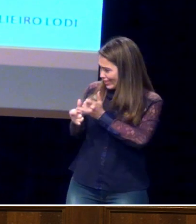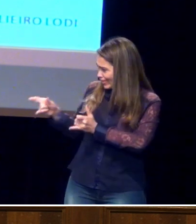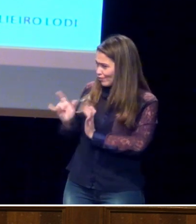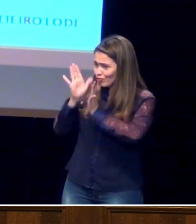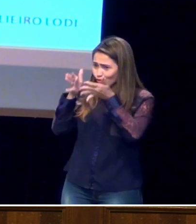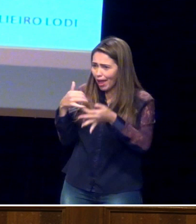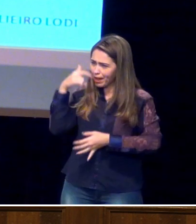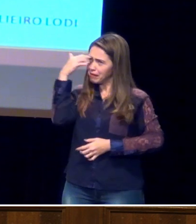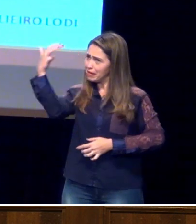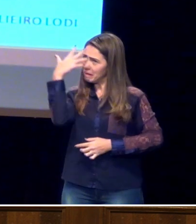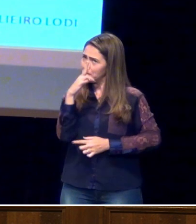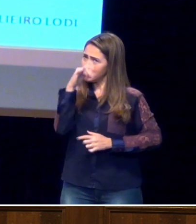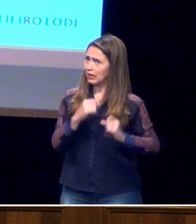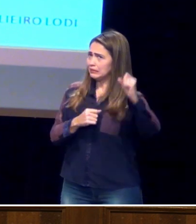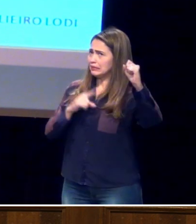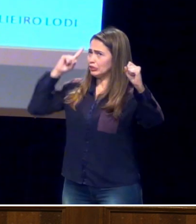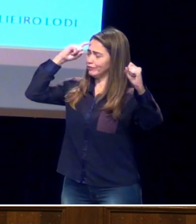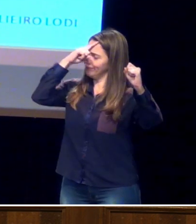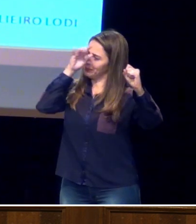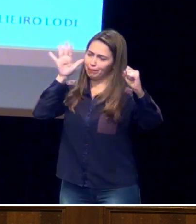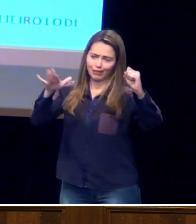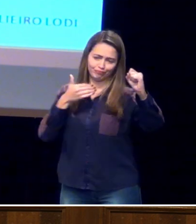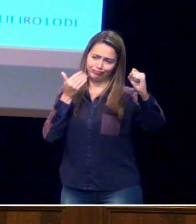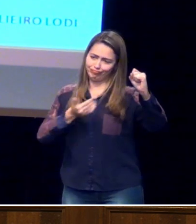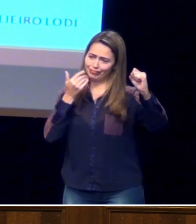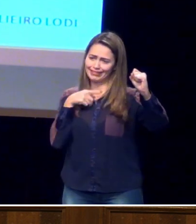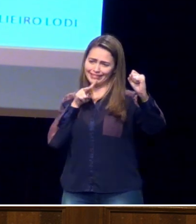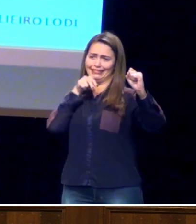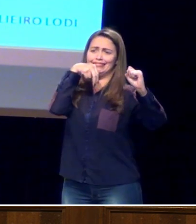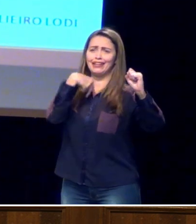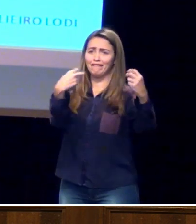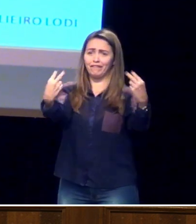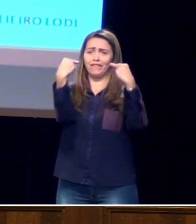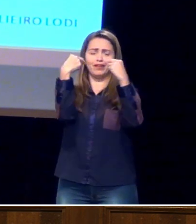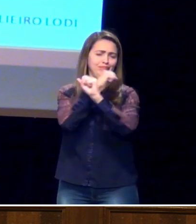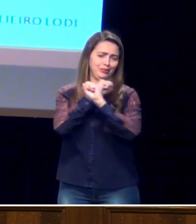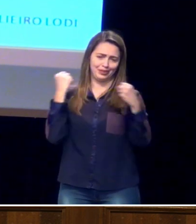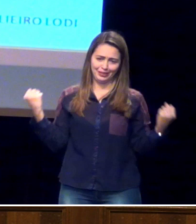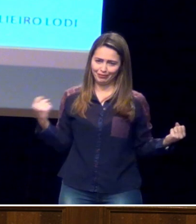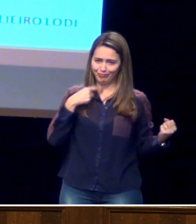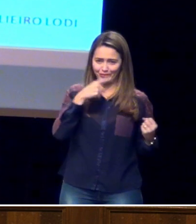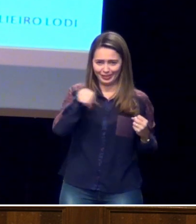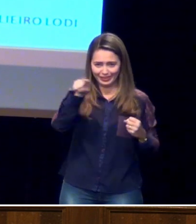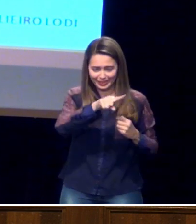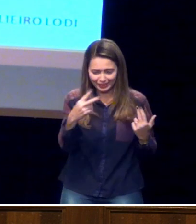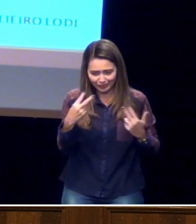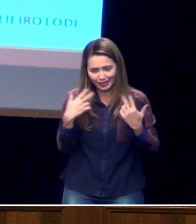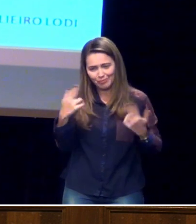já, imaginando coisas assim, mas nem com salto eu fico visível para